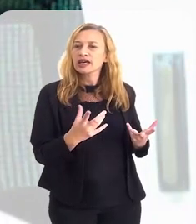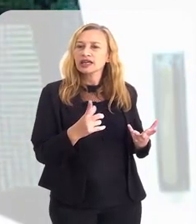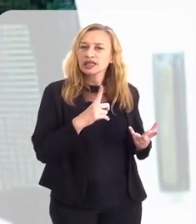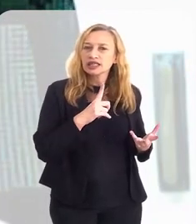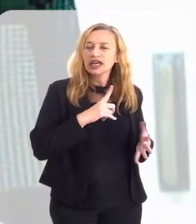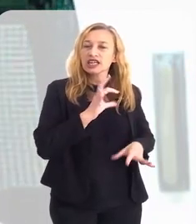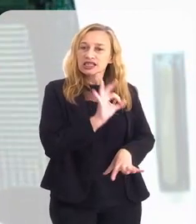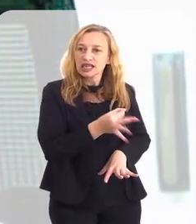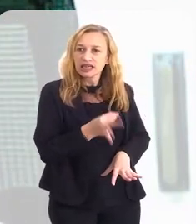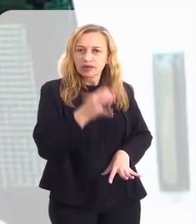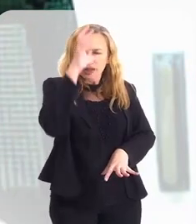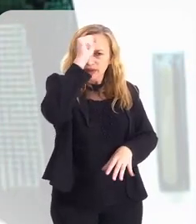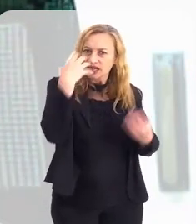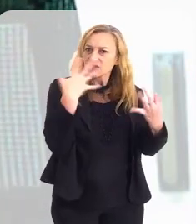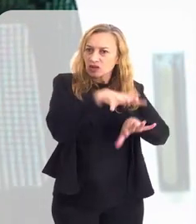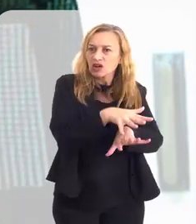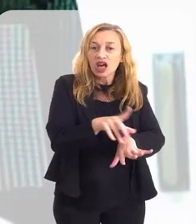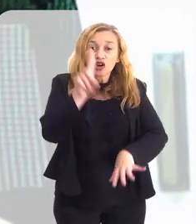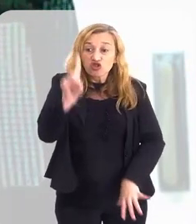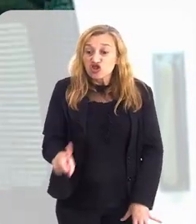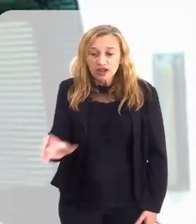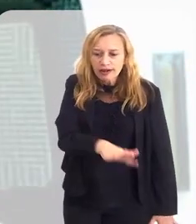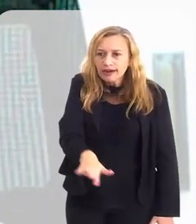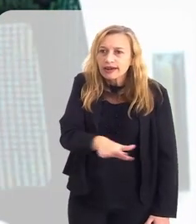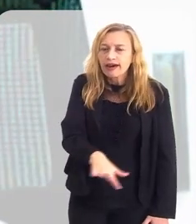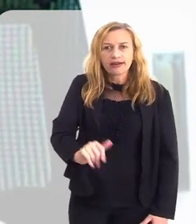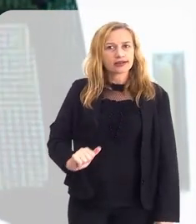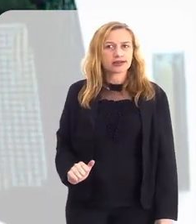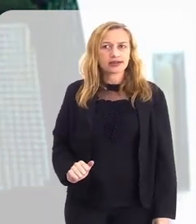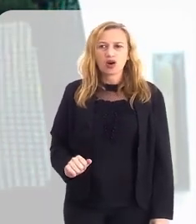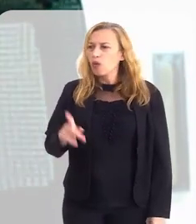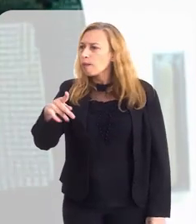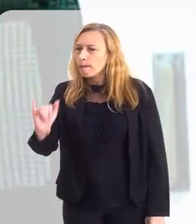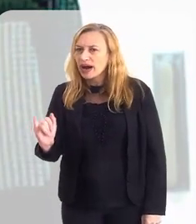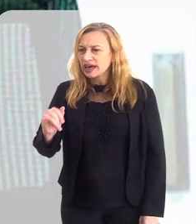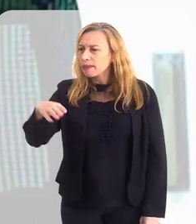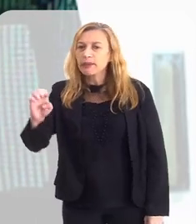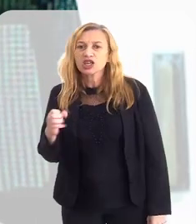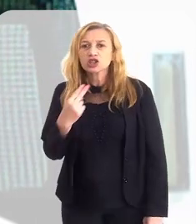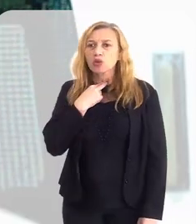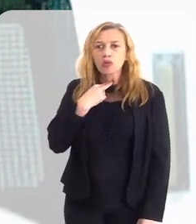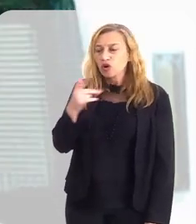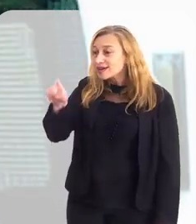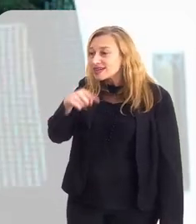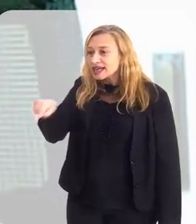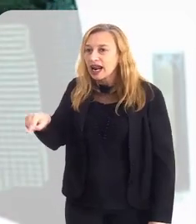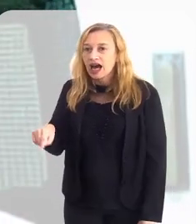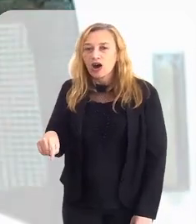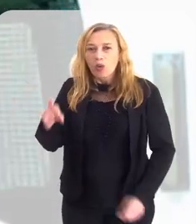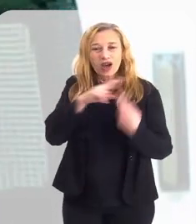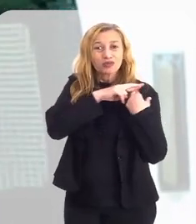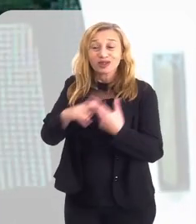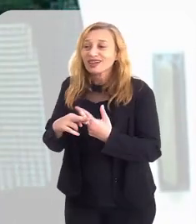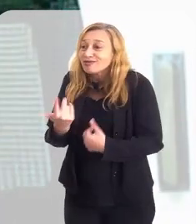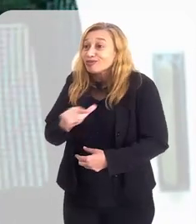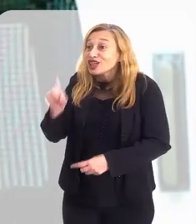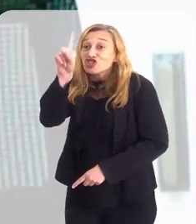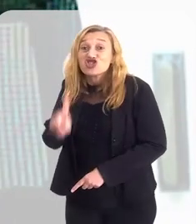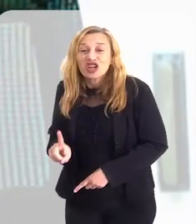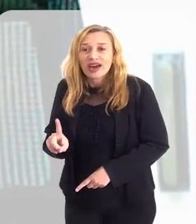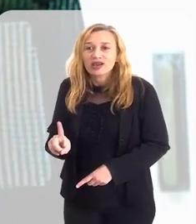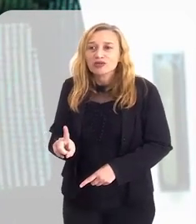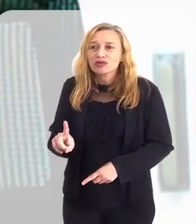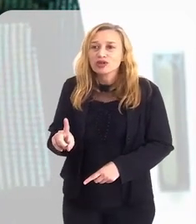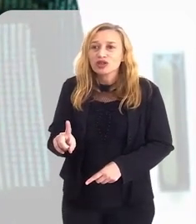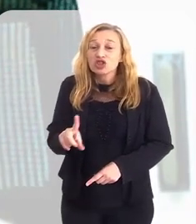efetivamente, né, aprendizagem, inclusão, é um direito da criança. O pai não vai arbitrar sobre isso, nem a mãe. Ninguém. O responsável não tem o